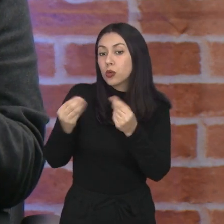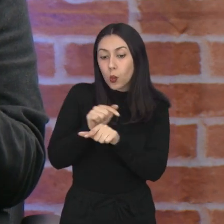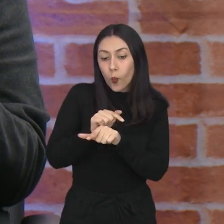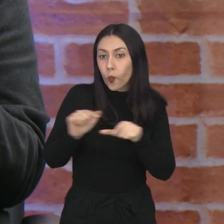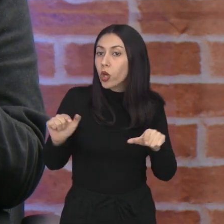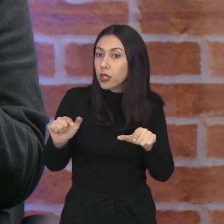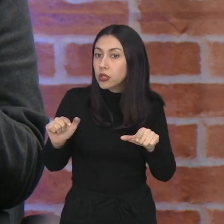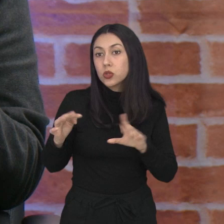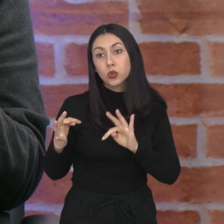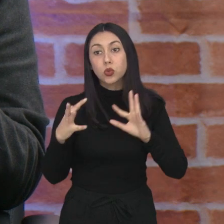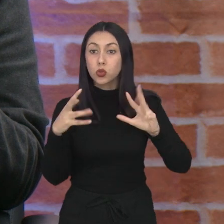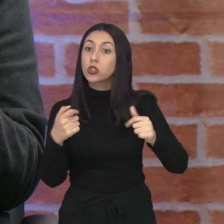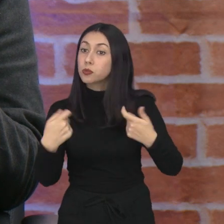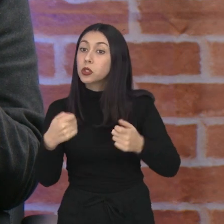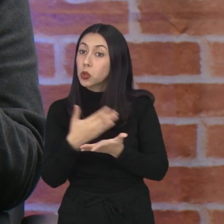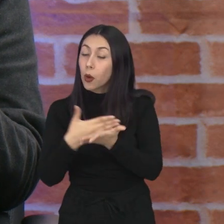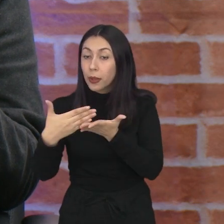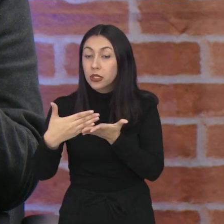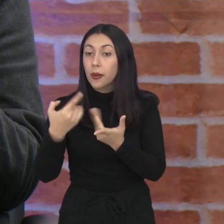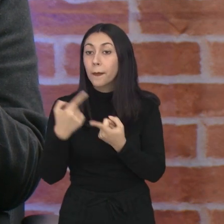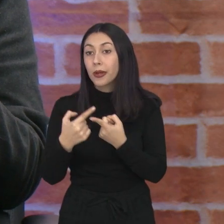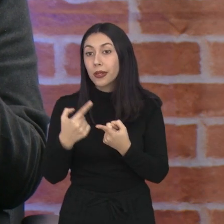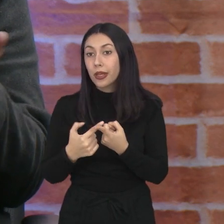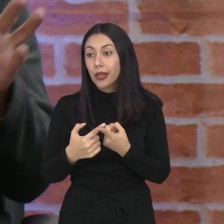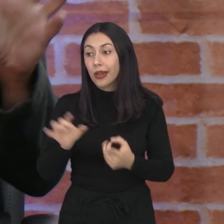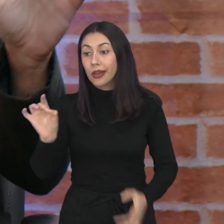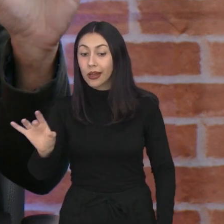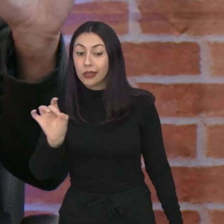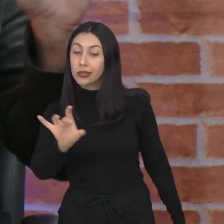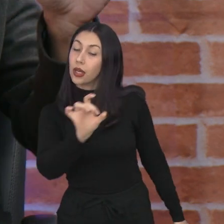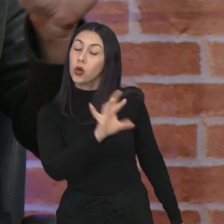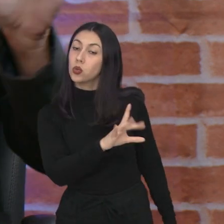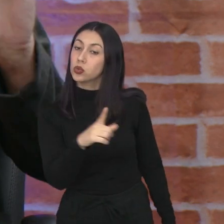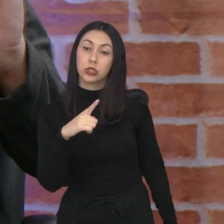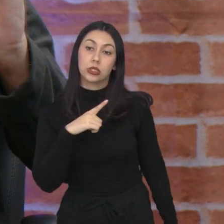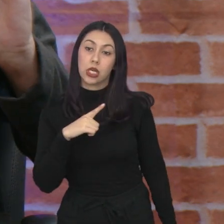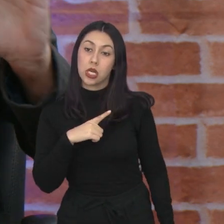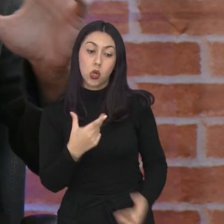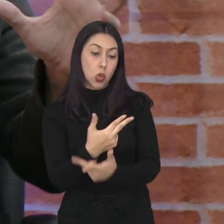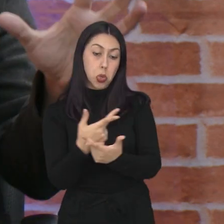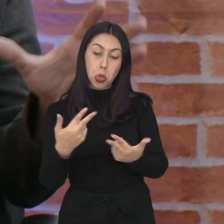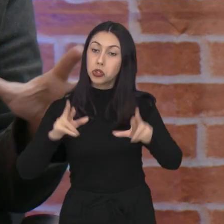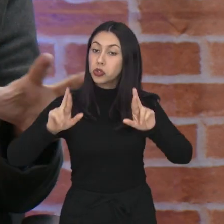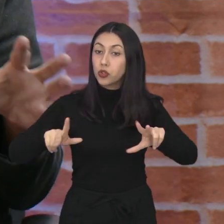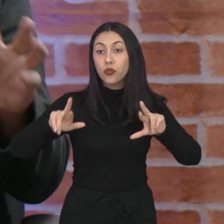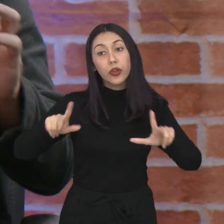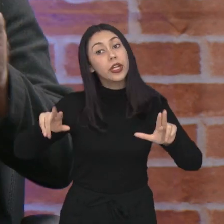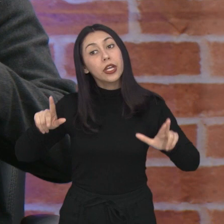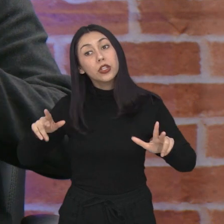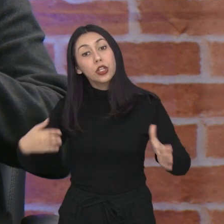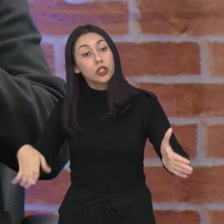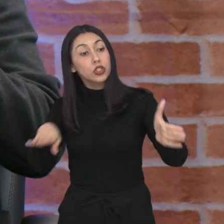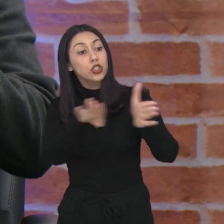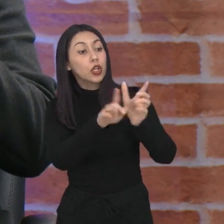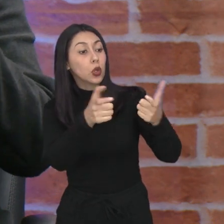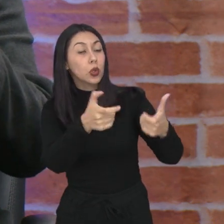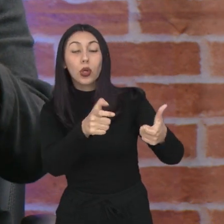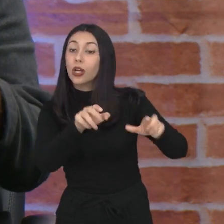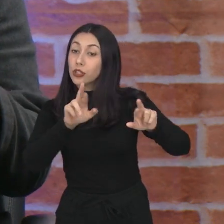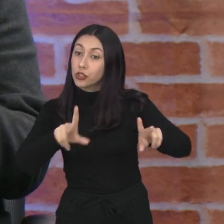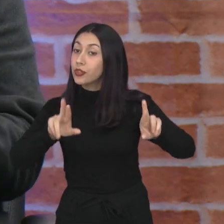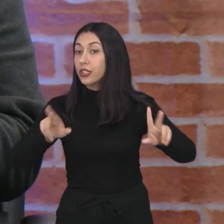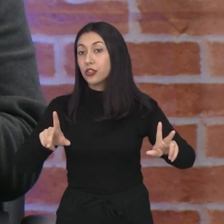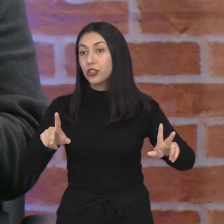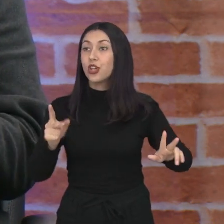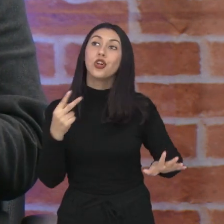E eu acho que é daí que todo mundo tem que começar, a partir do nada, porque cada um parte de coisas muito específicas e vão para lugares